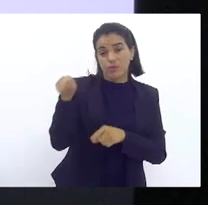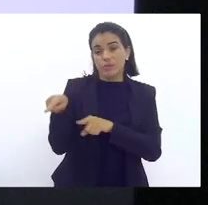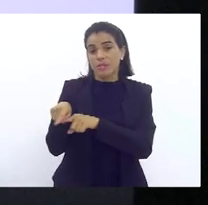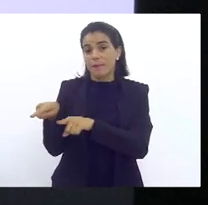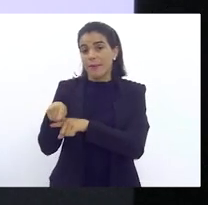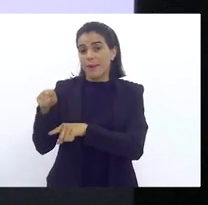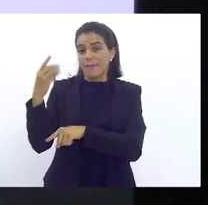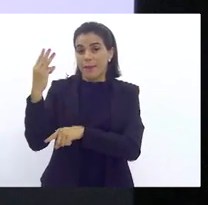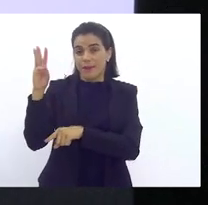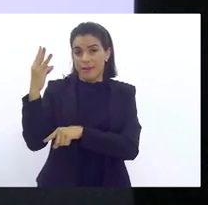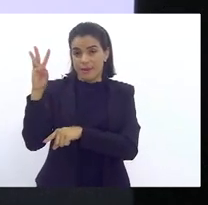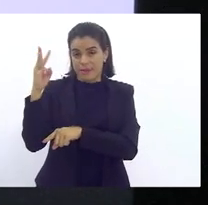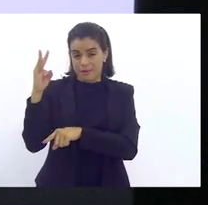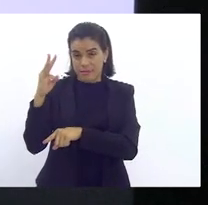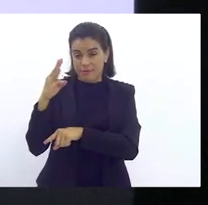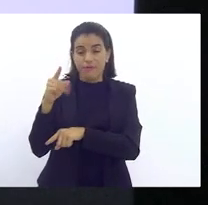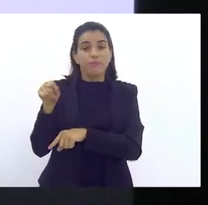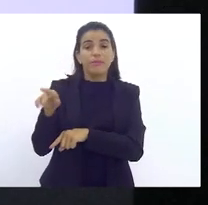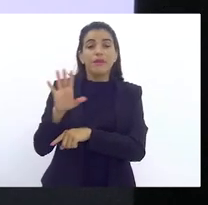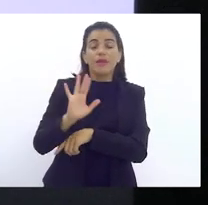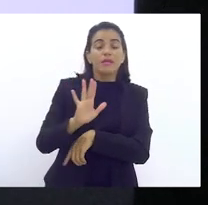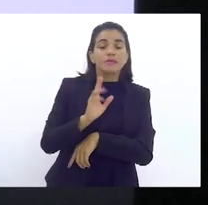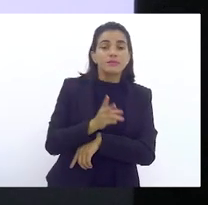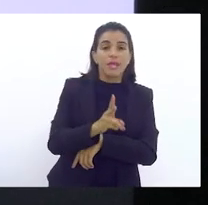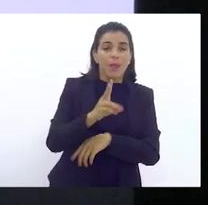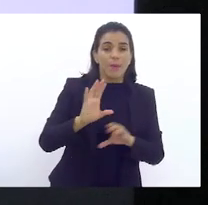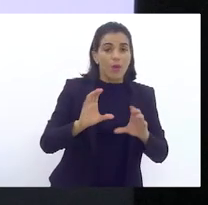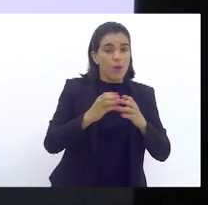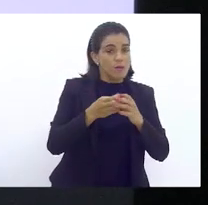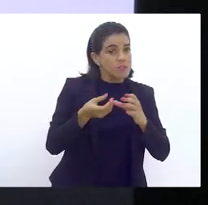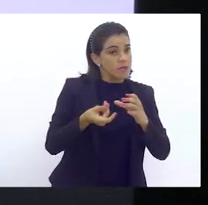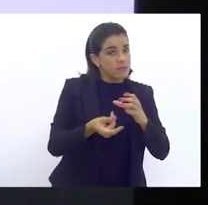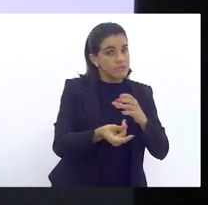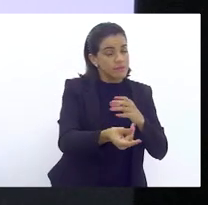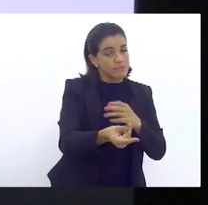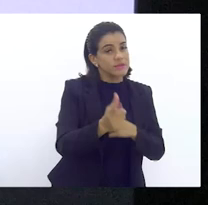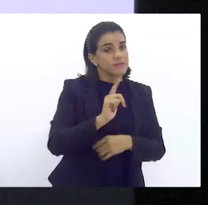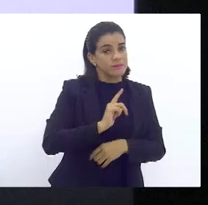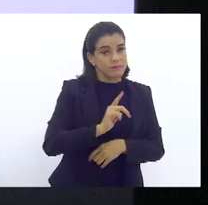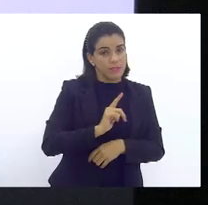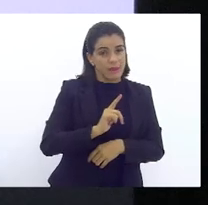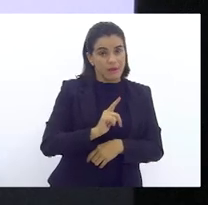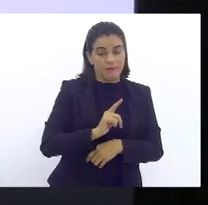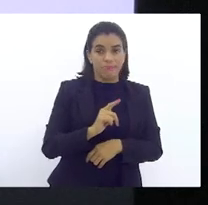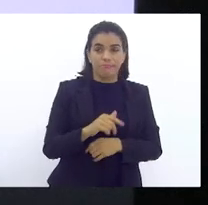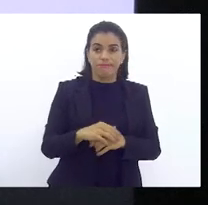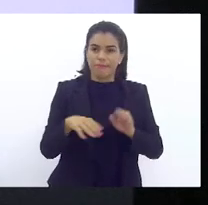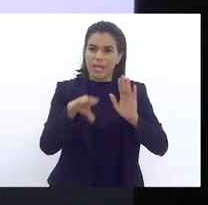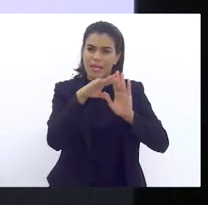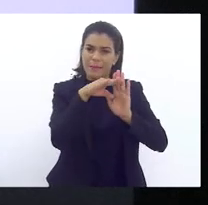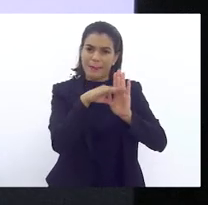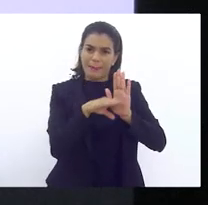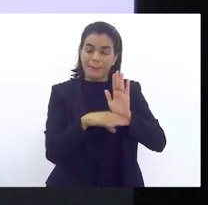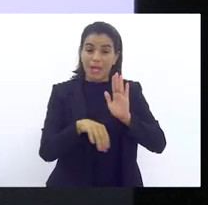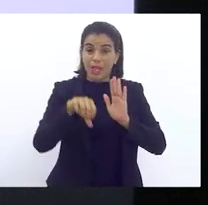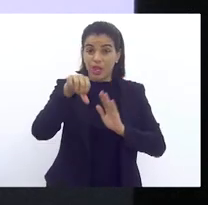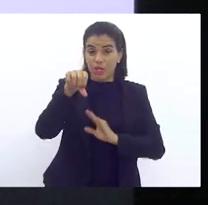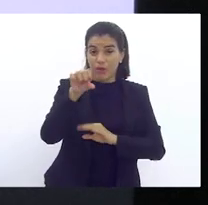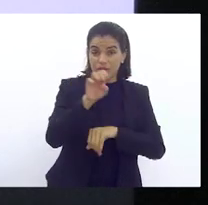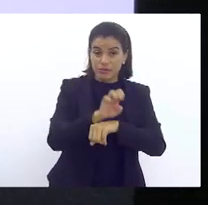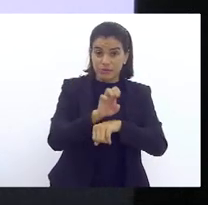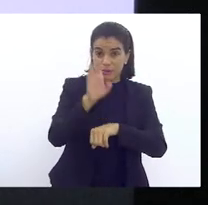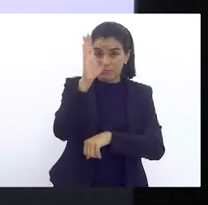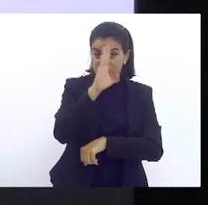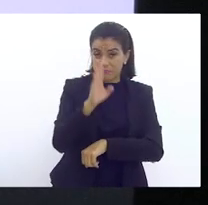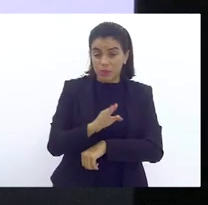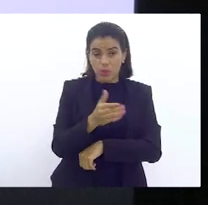defesa dos direitos da mulher assunto tratado em comissões permanentes que abordam temas mais amplos em nove estados brasileiros